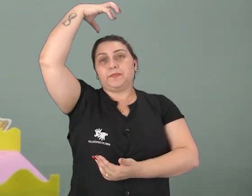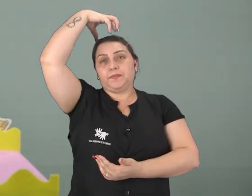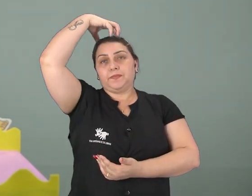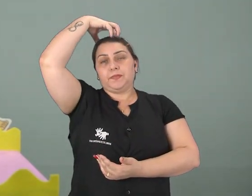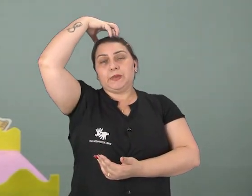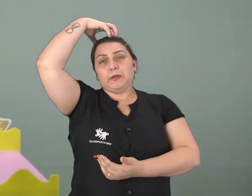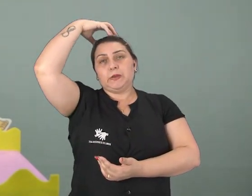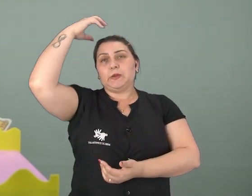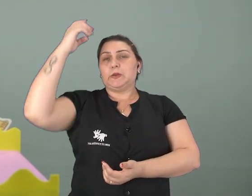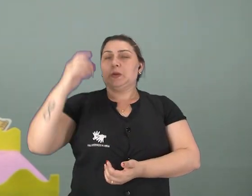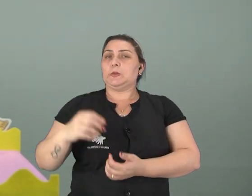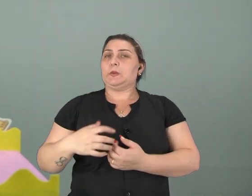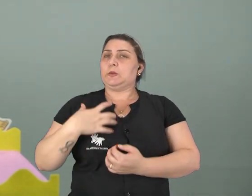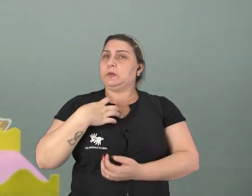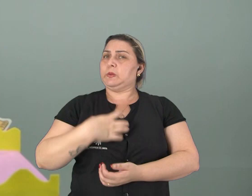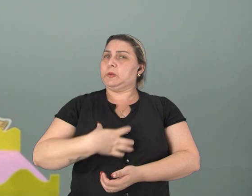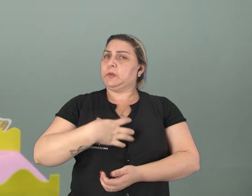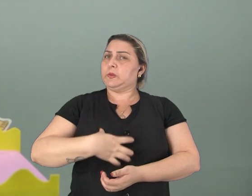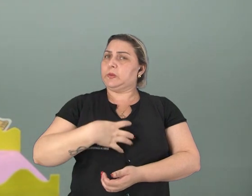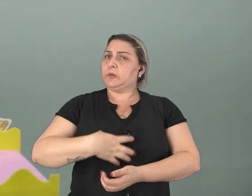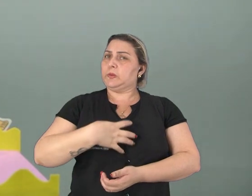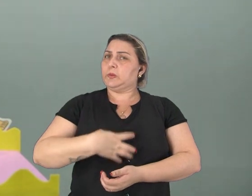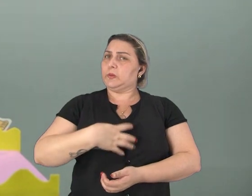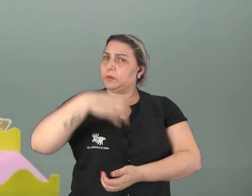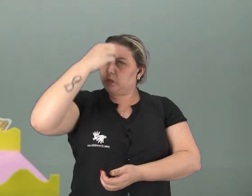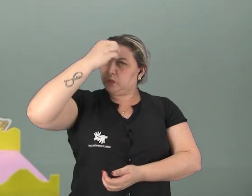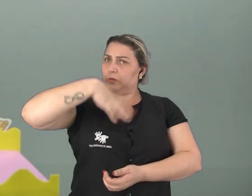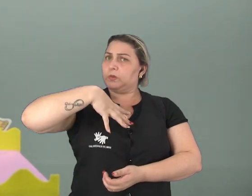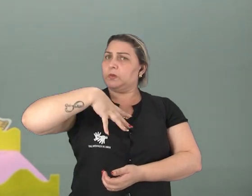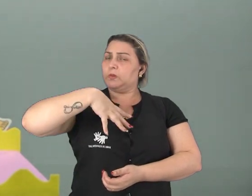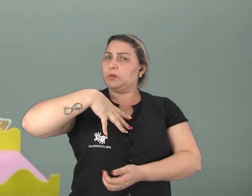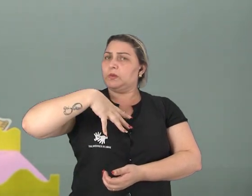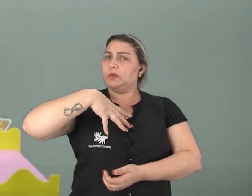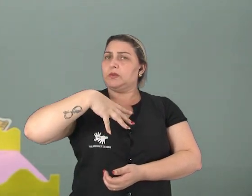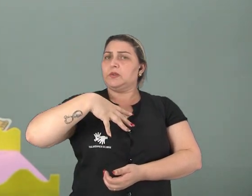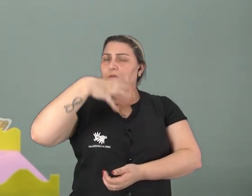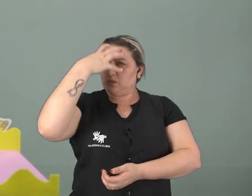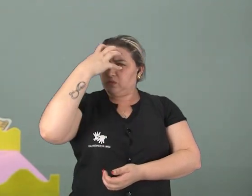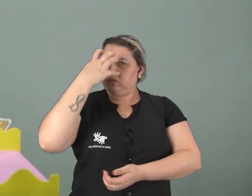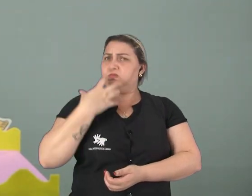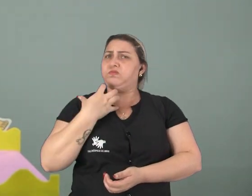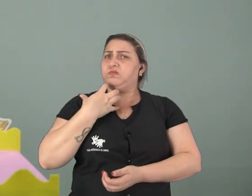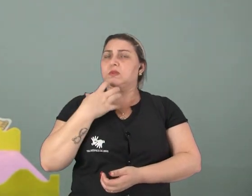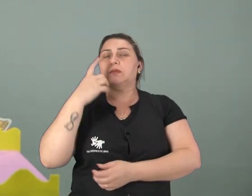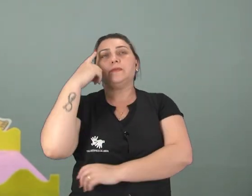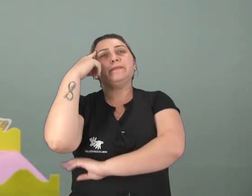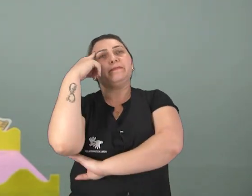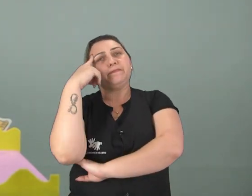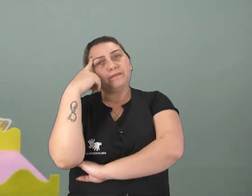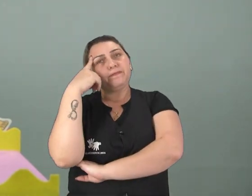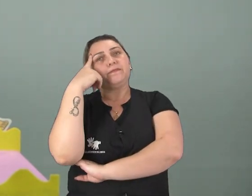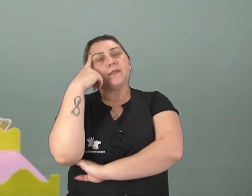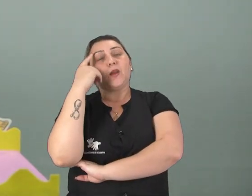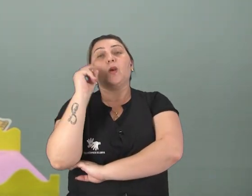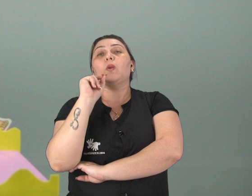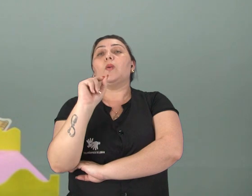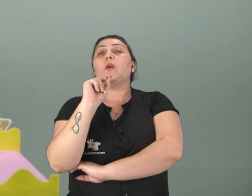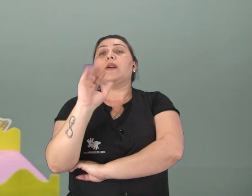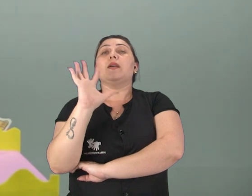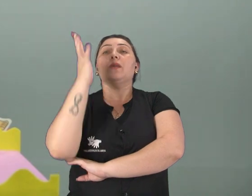ficou chateado, muito bravo e ficou a pensar: mas o